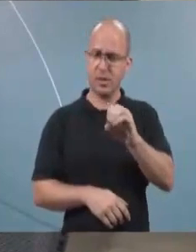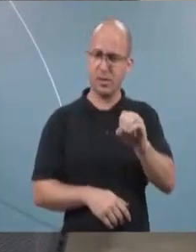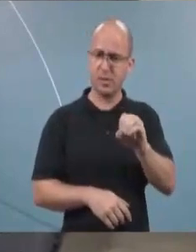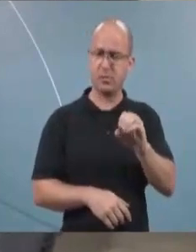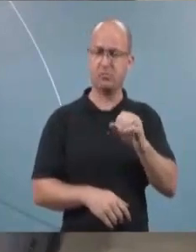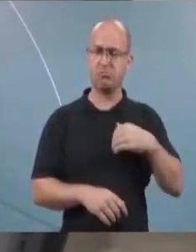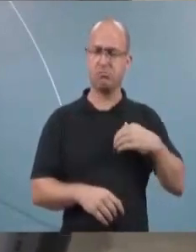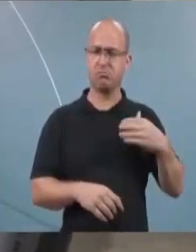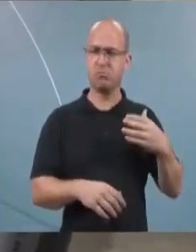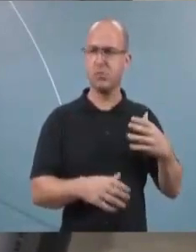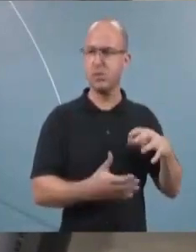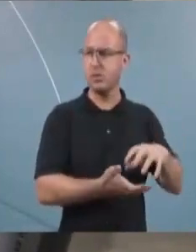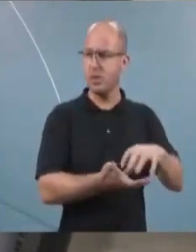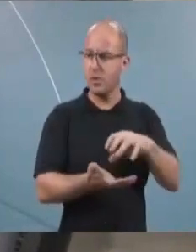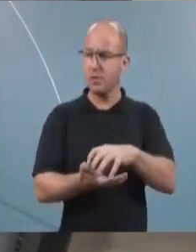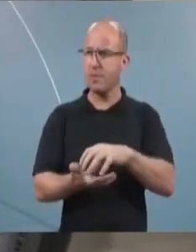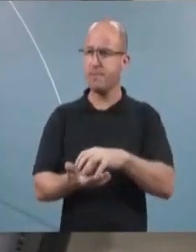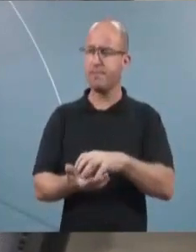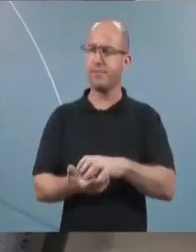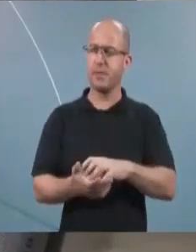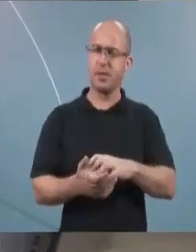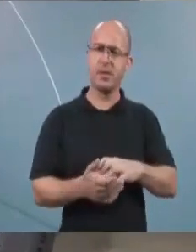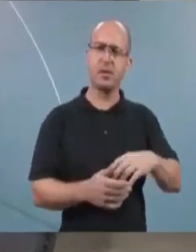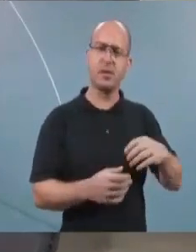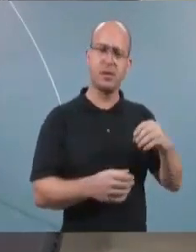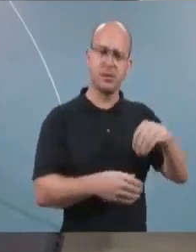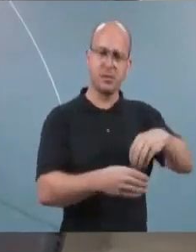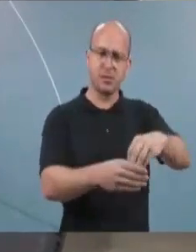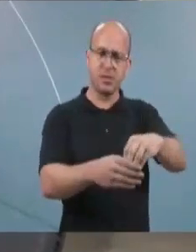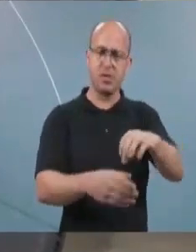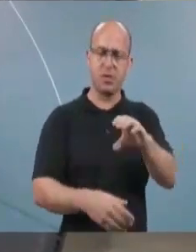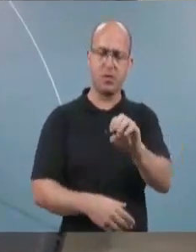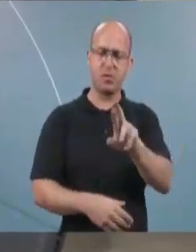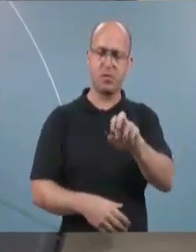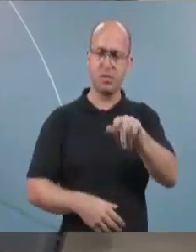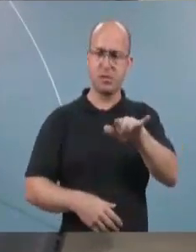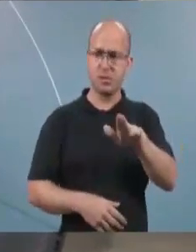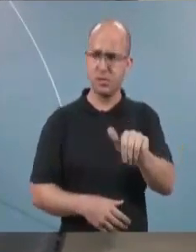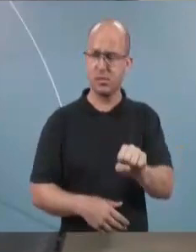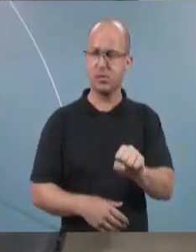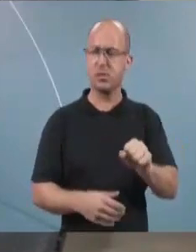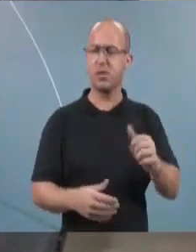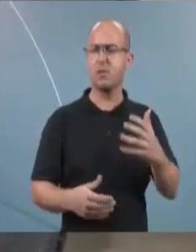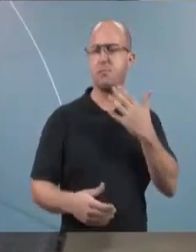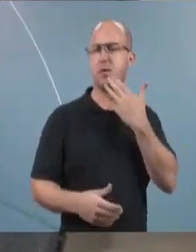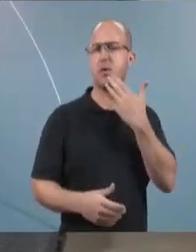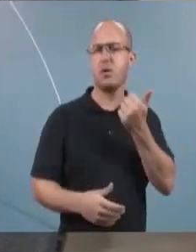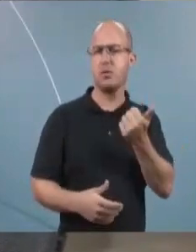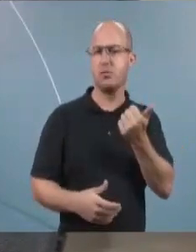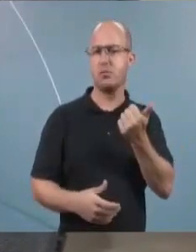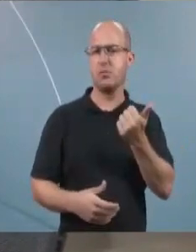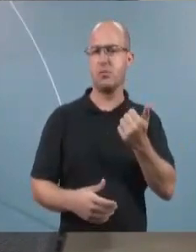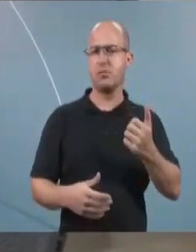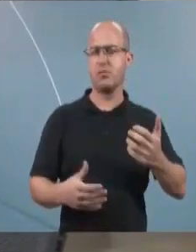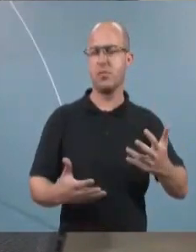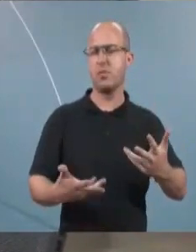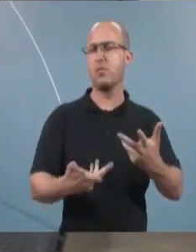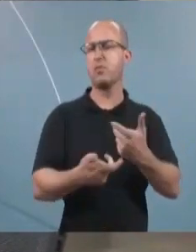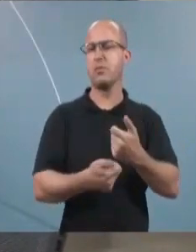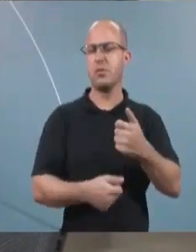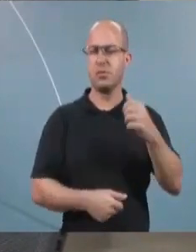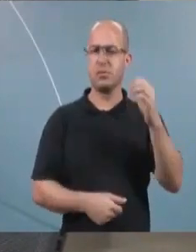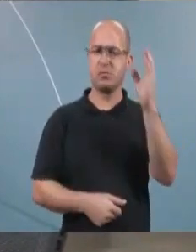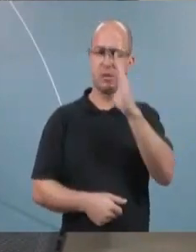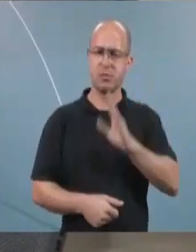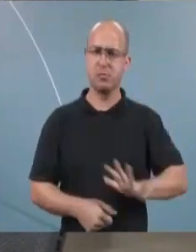sementes orgânicas da alta e melhor qualidade do Brasil inteiro